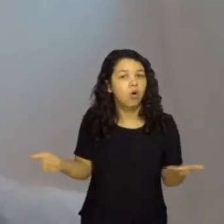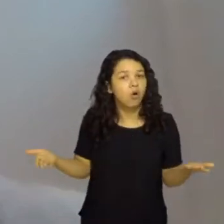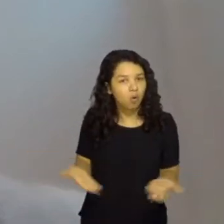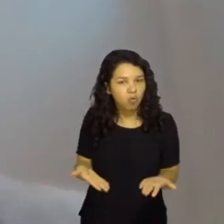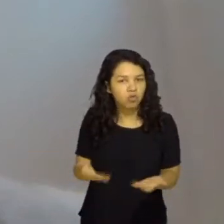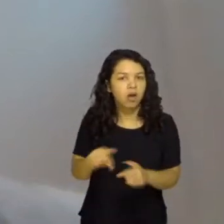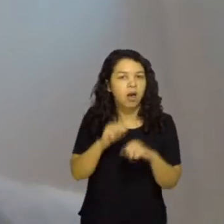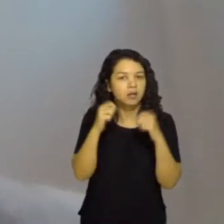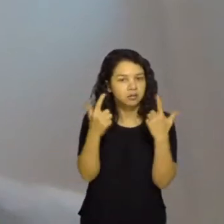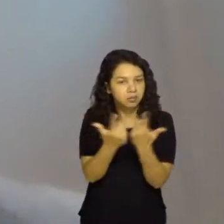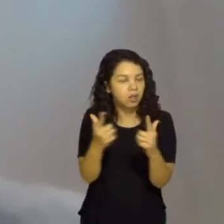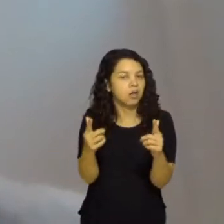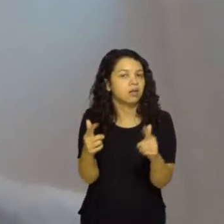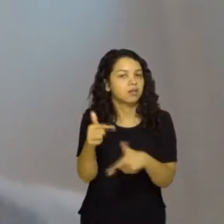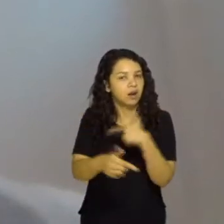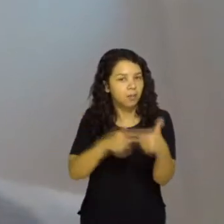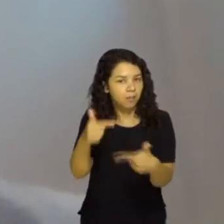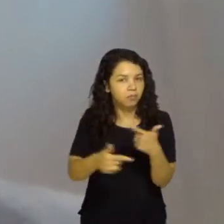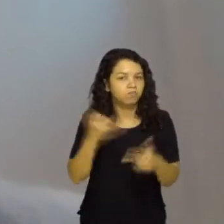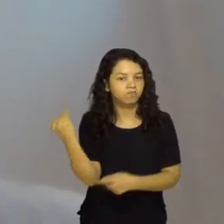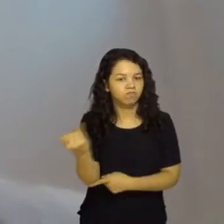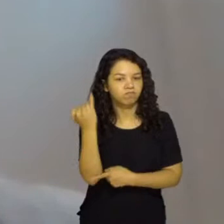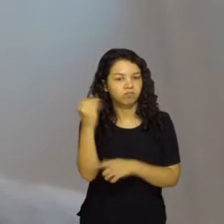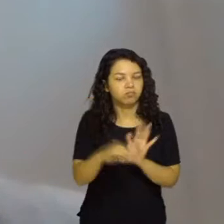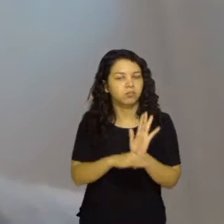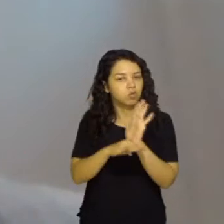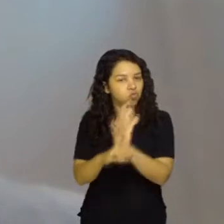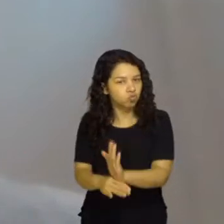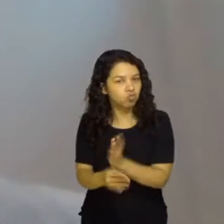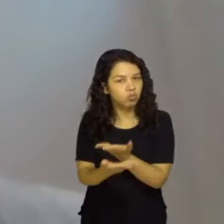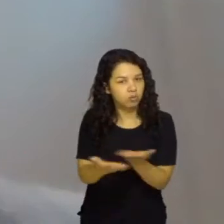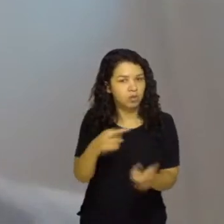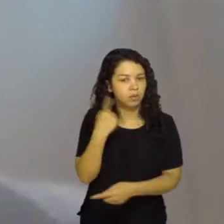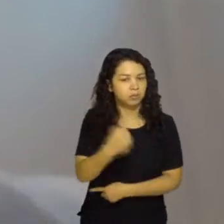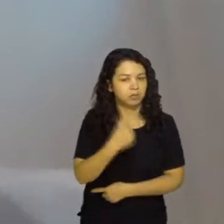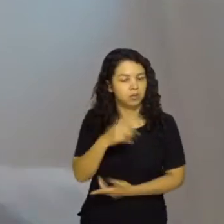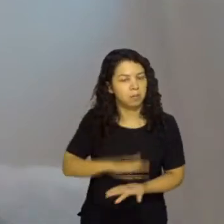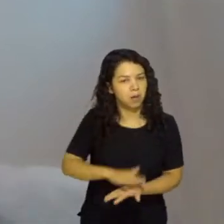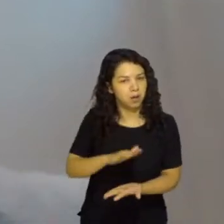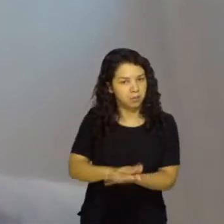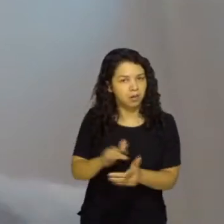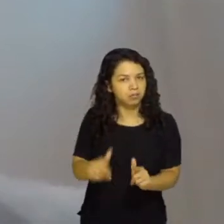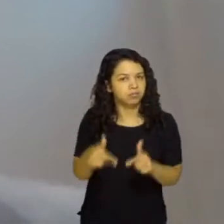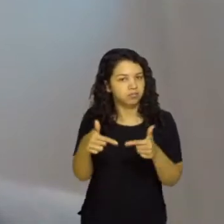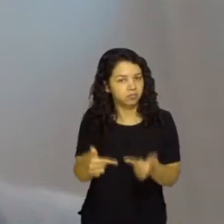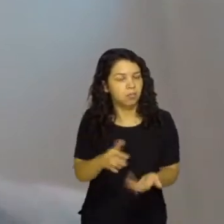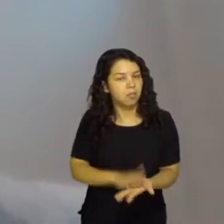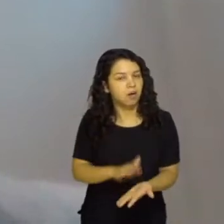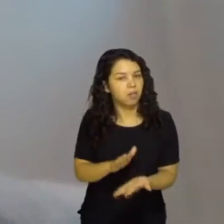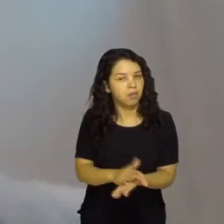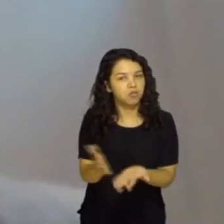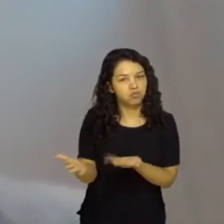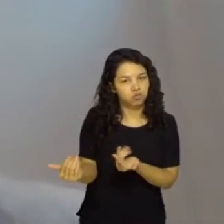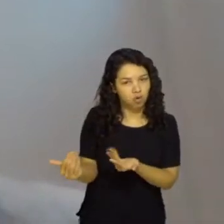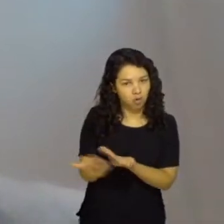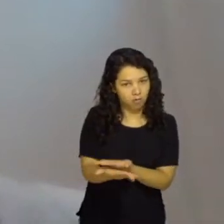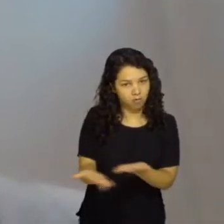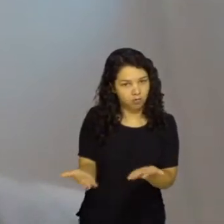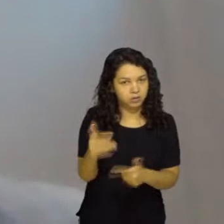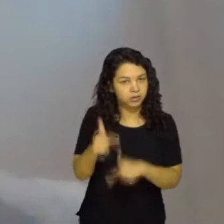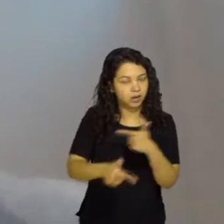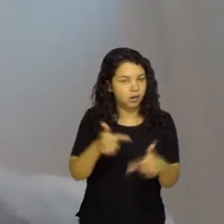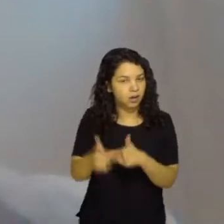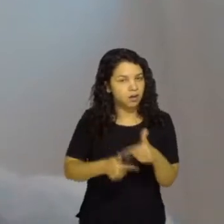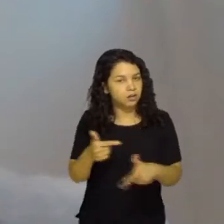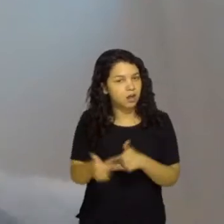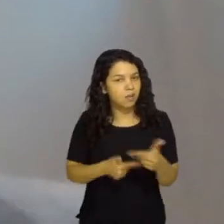Assembleia faz esse trabalho aí que é importantíssimo para auxiliar os deputados. Então, parabéns pela iniciativa e parabéns aos jovens que têm trabalhado tanto